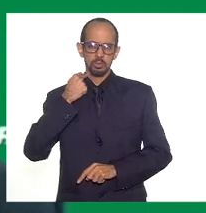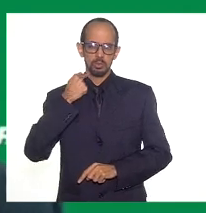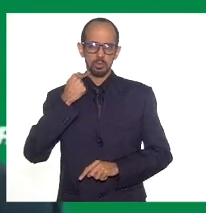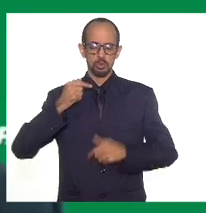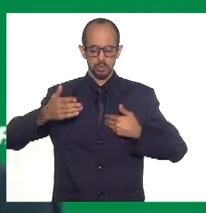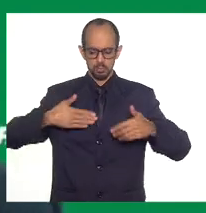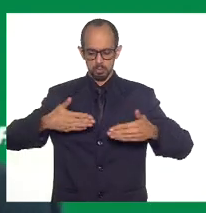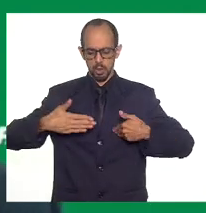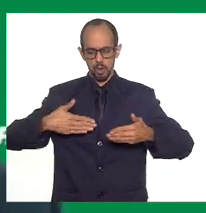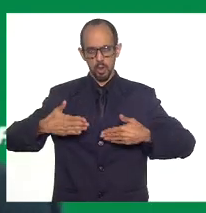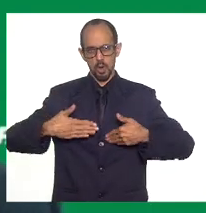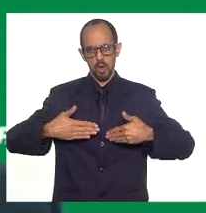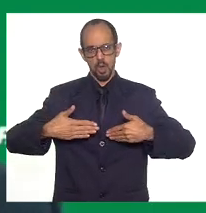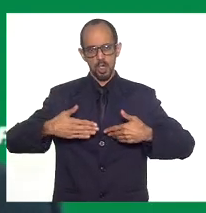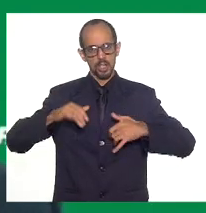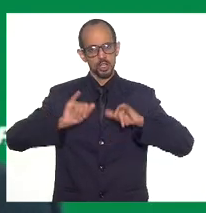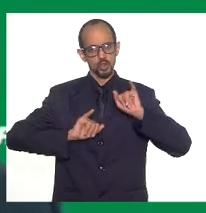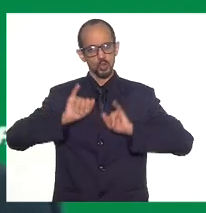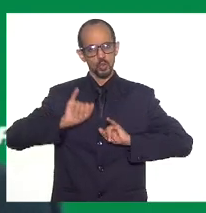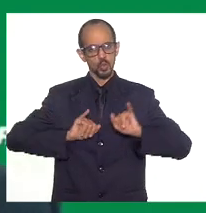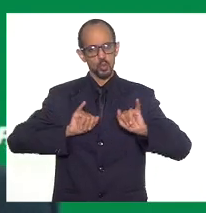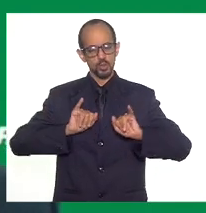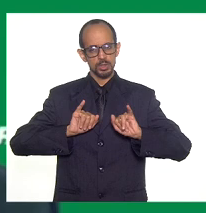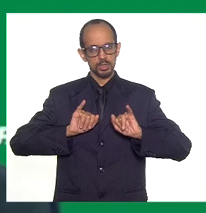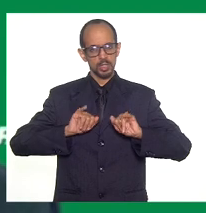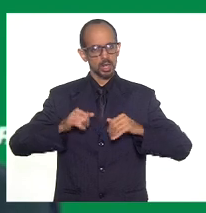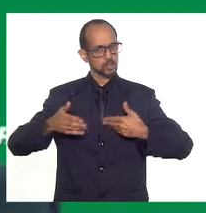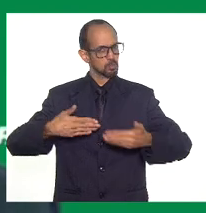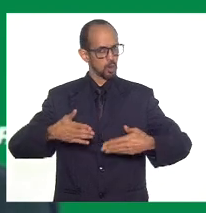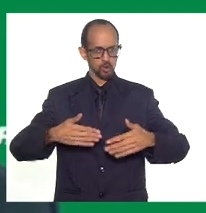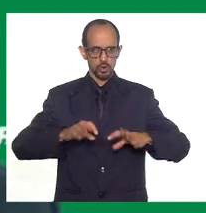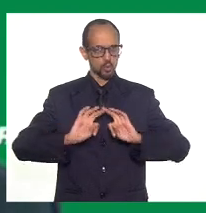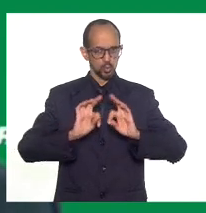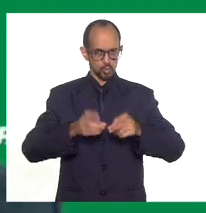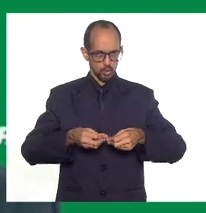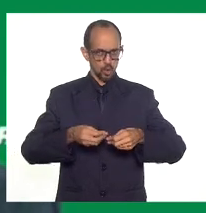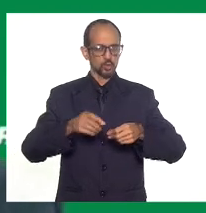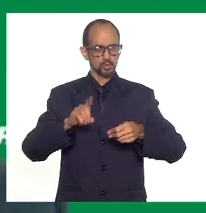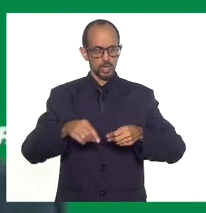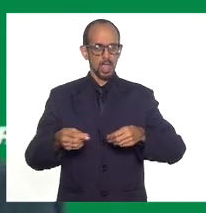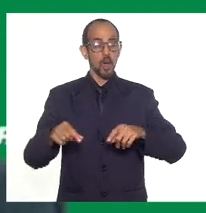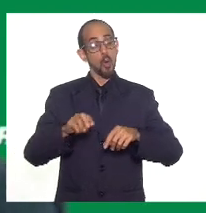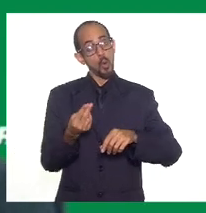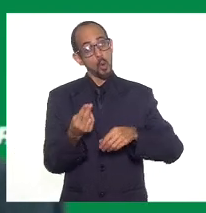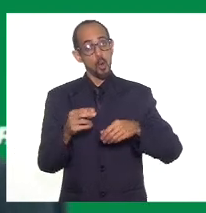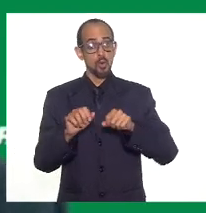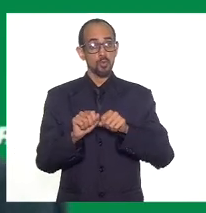atividades produtivas, né, o país assume o compromisso de compensá-las com